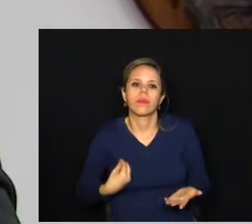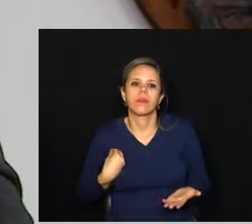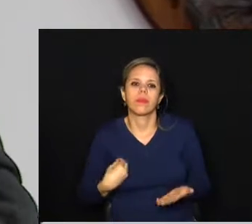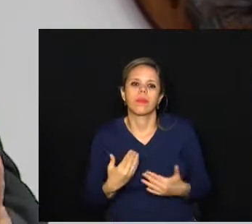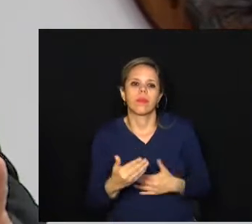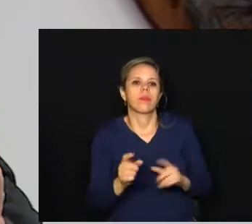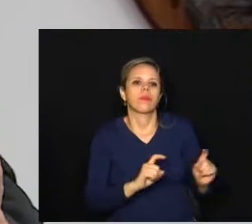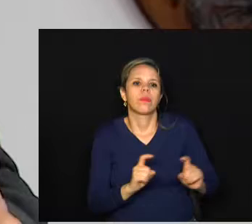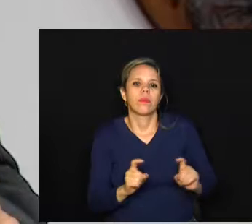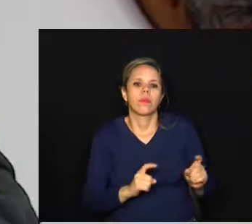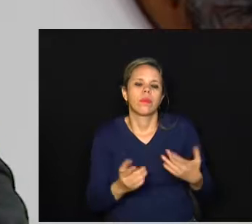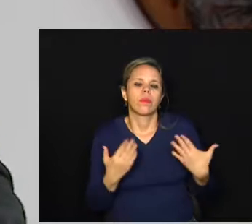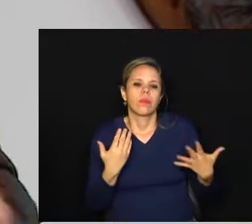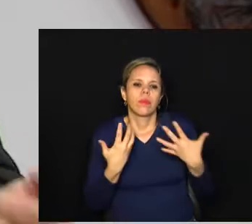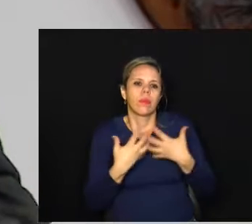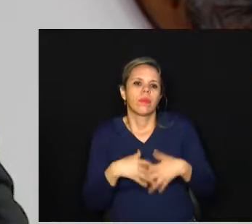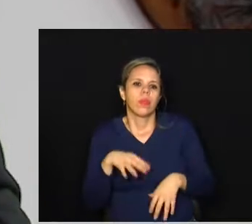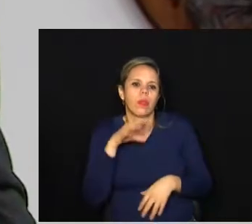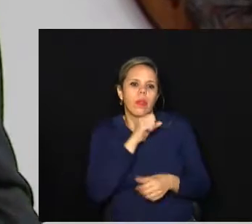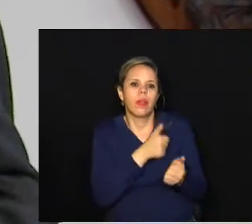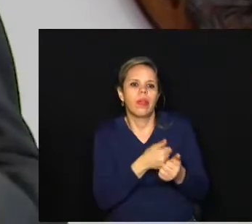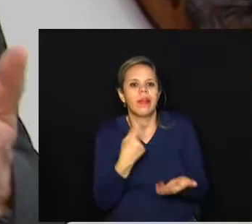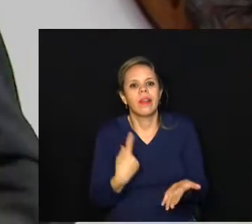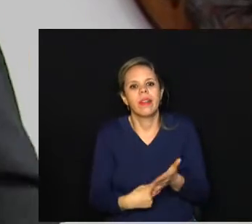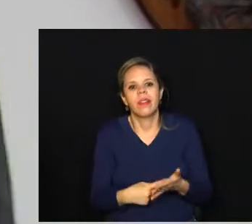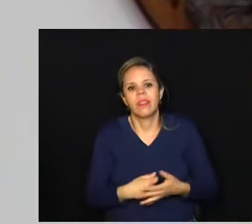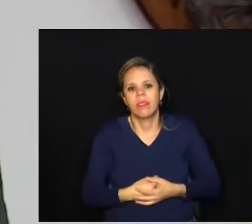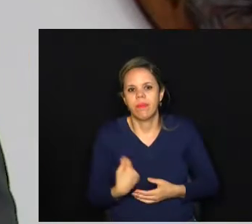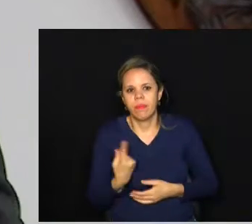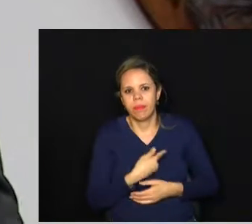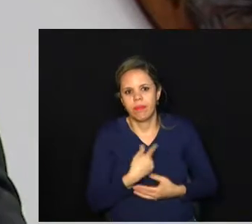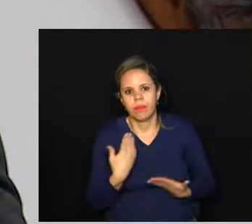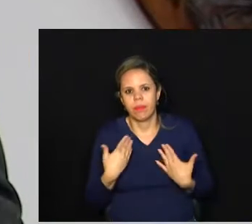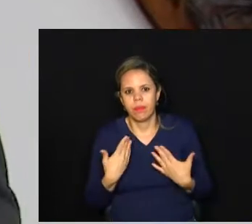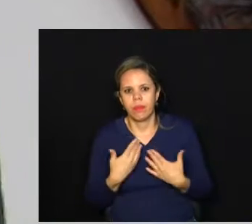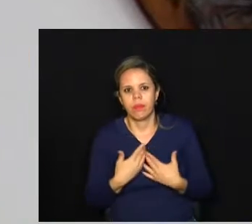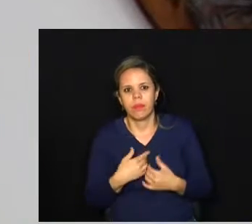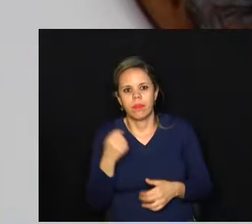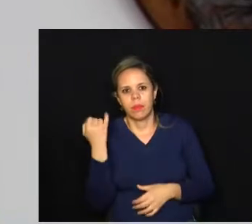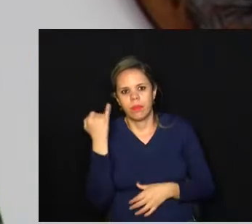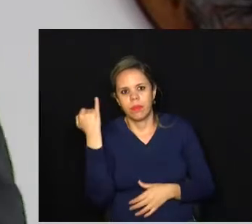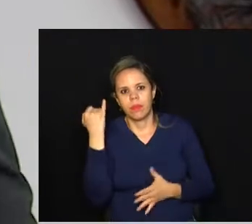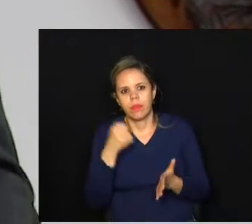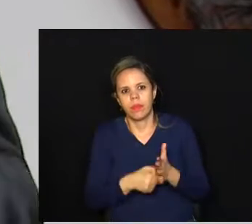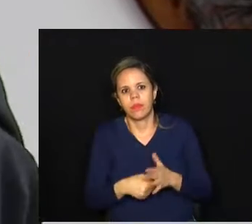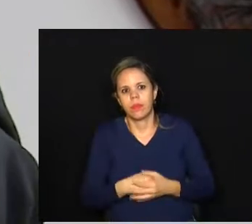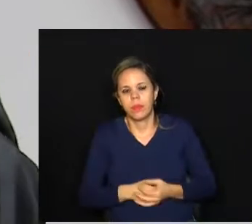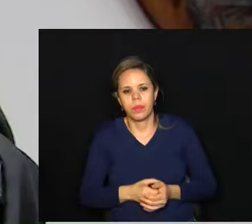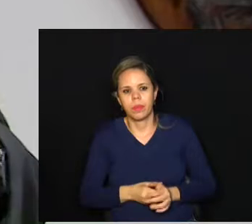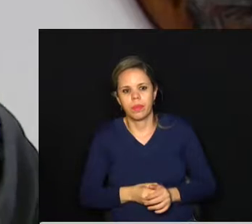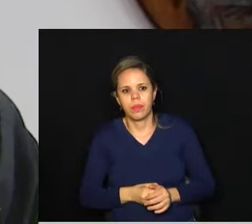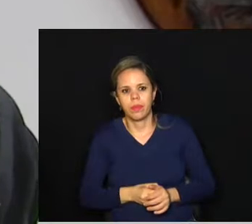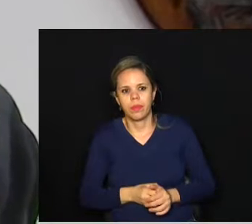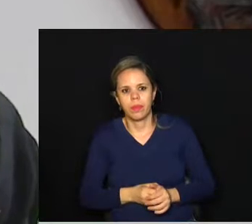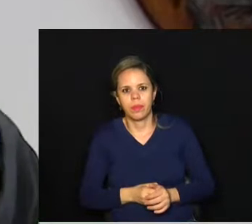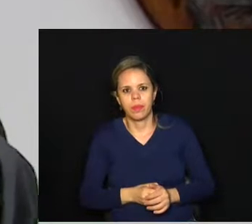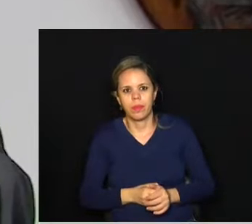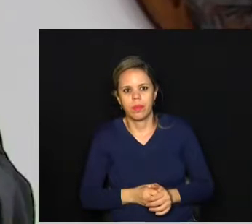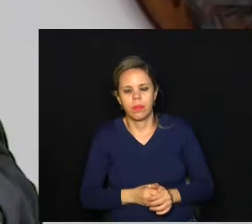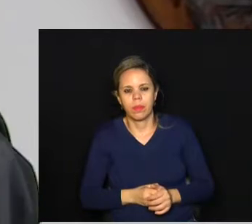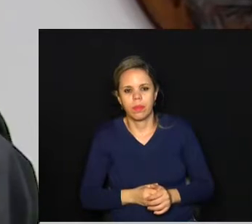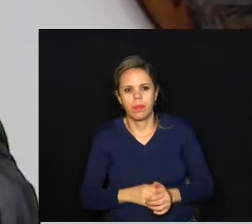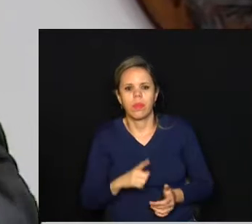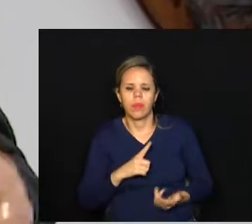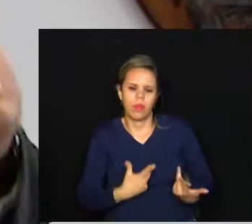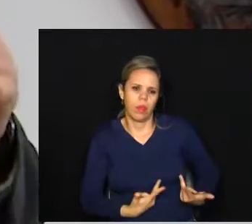próxima reunião, tão rapidamente eles marcam, a gente vai discutir. É uma pauta importantíssima, como tem as